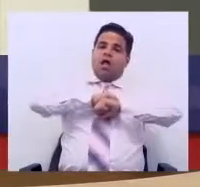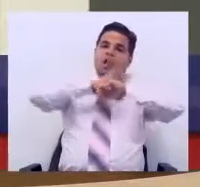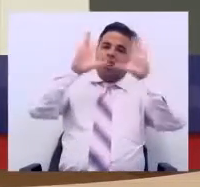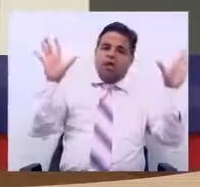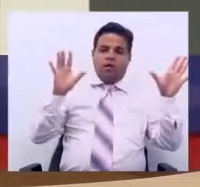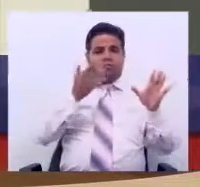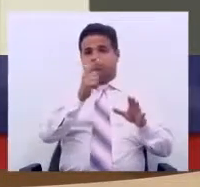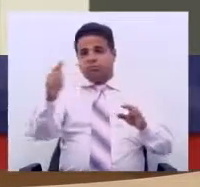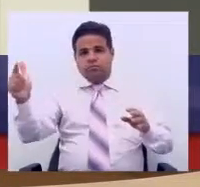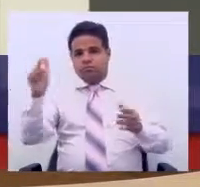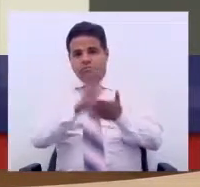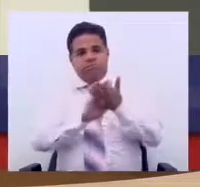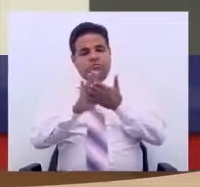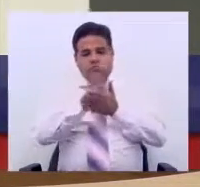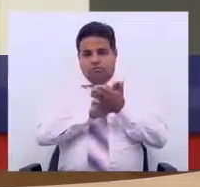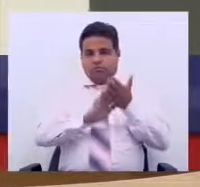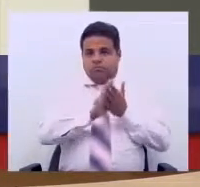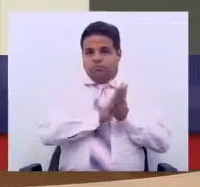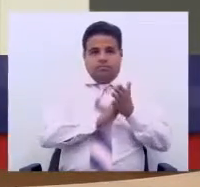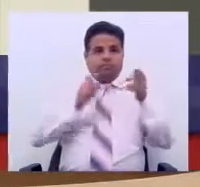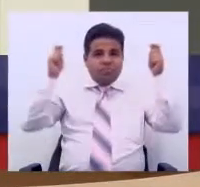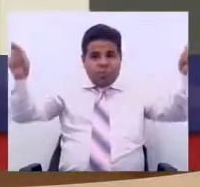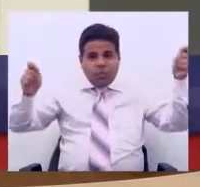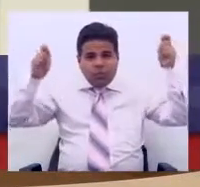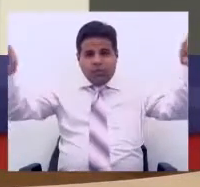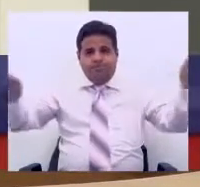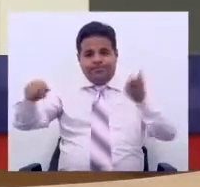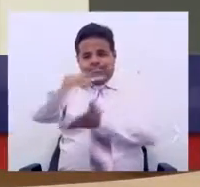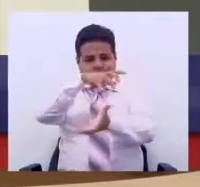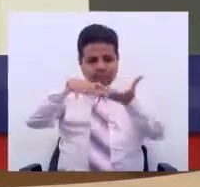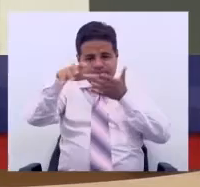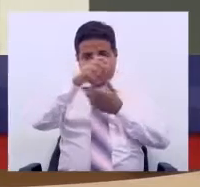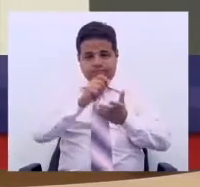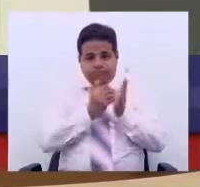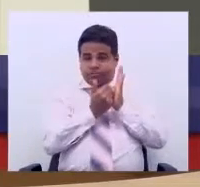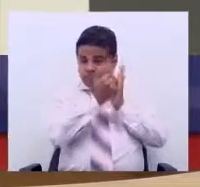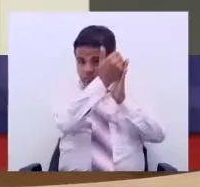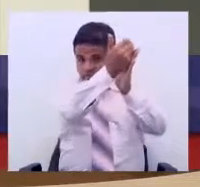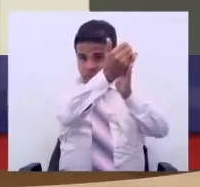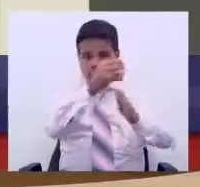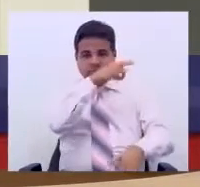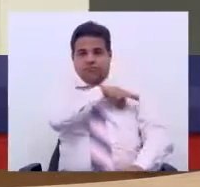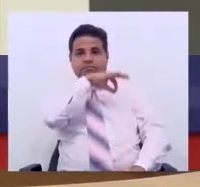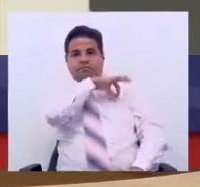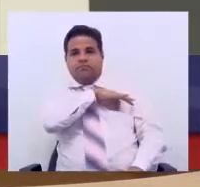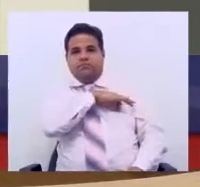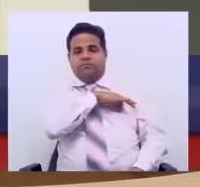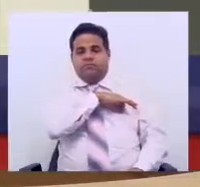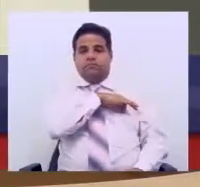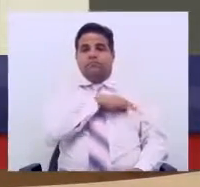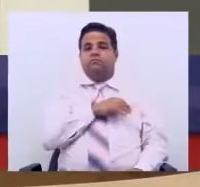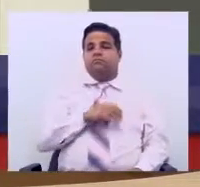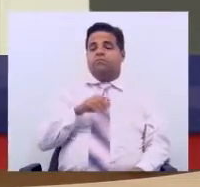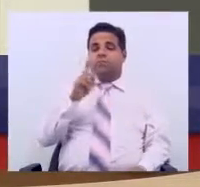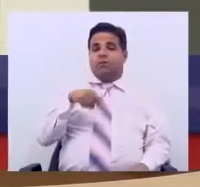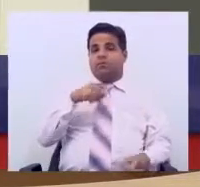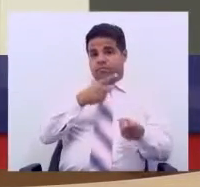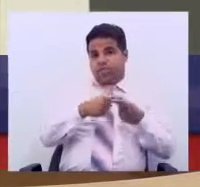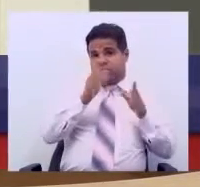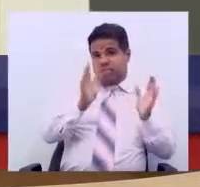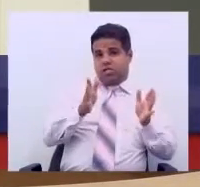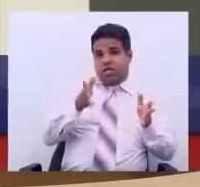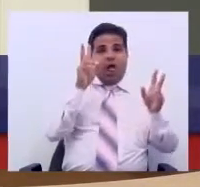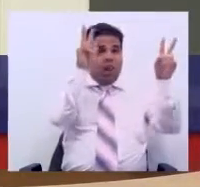não há nenhuma manifestação de aumento salarial. Sim, porque isso ele já